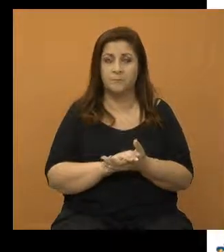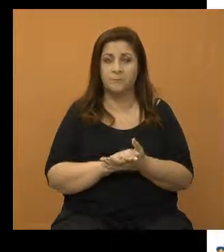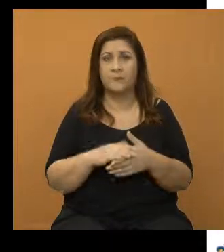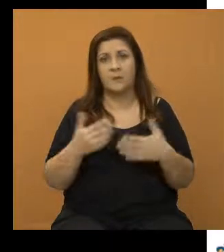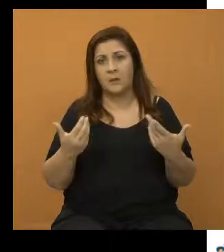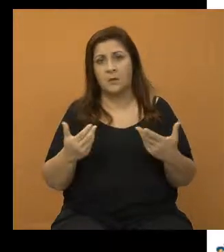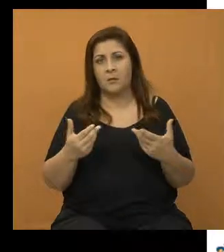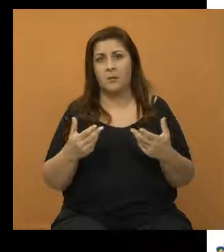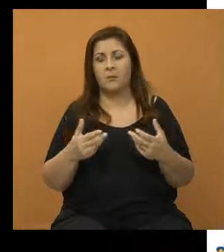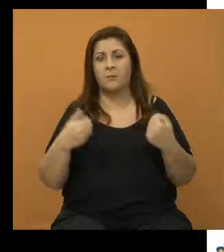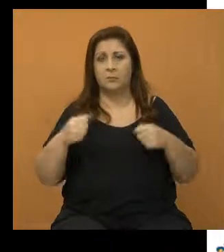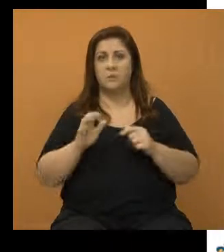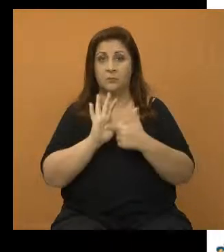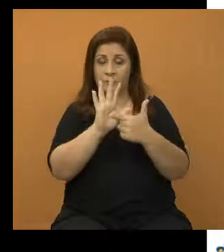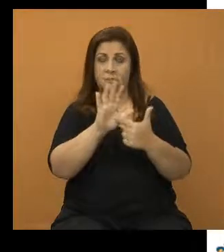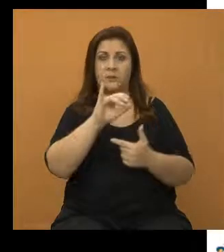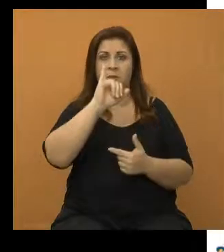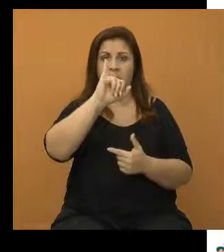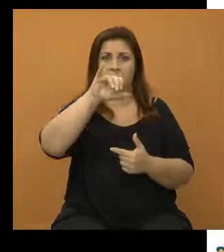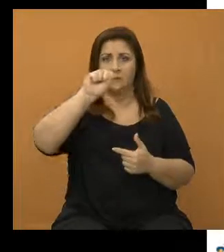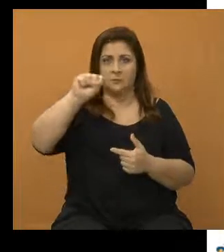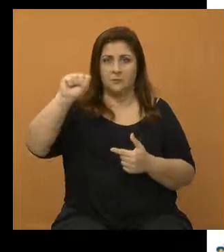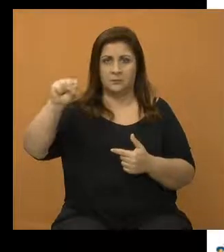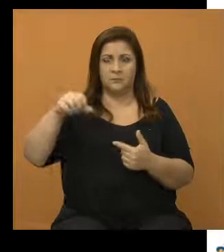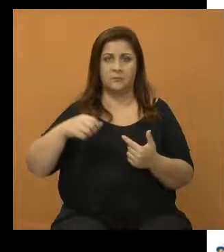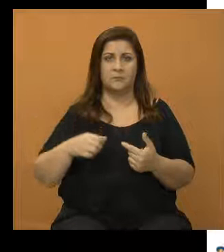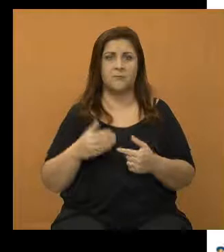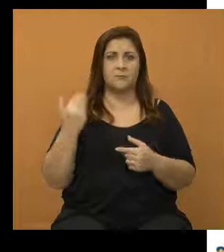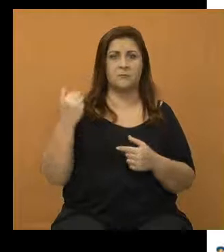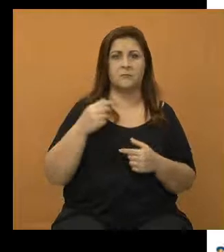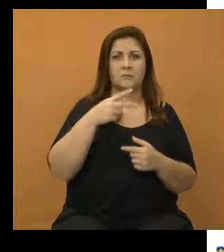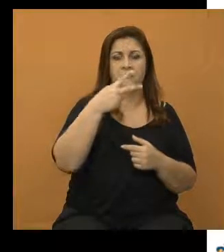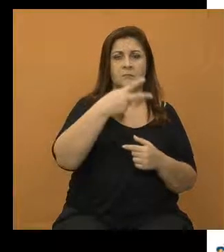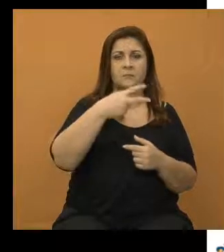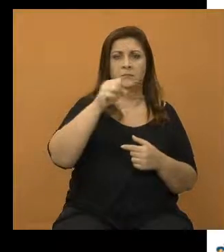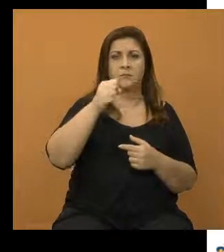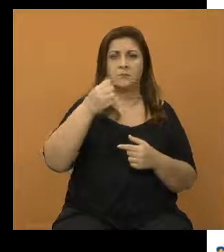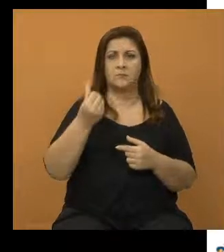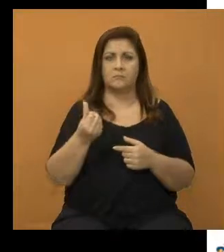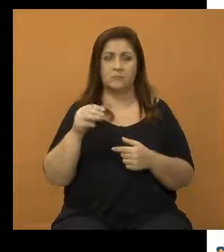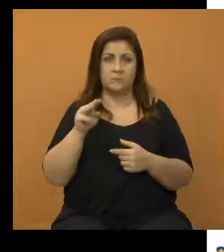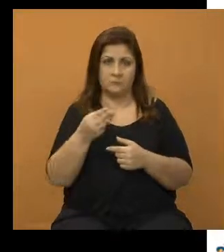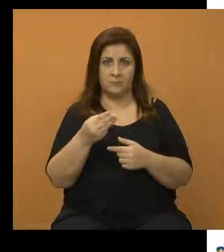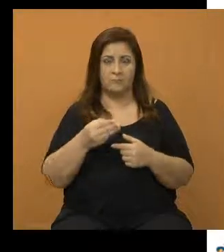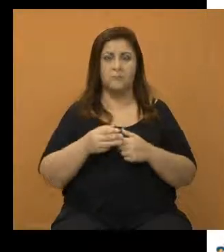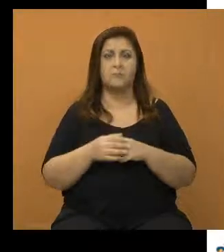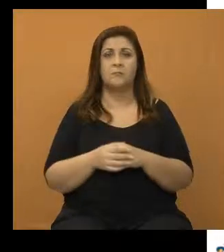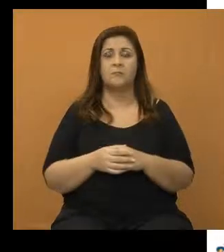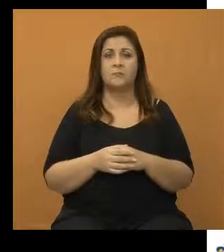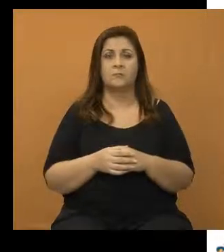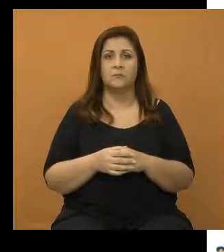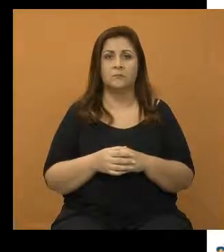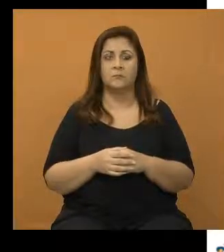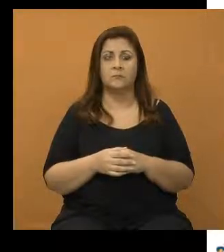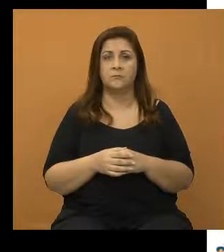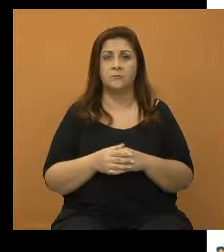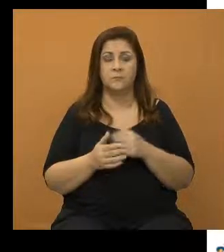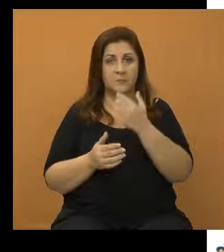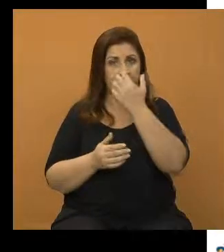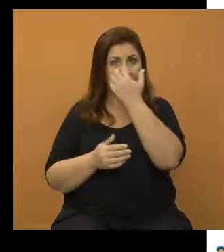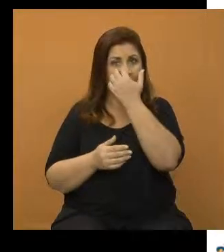merece destaque o ISS, né, que é 286 milhões dos 328, que é grande parte